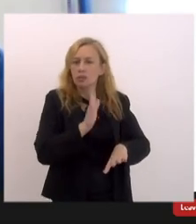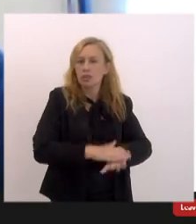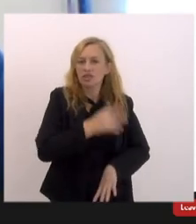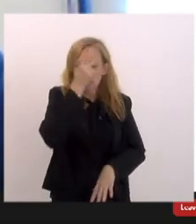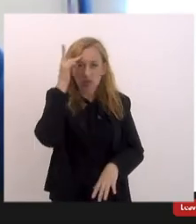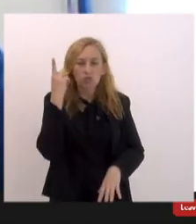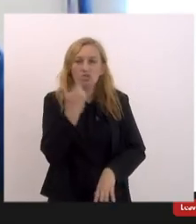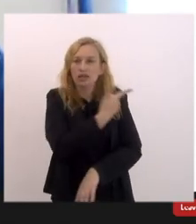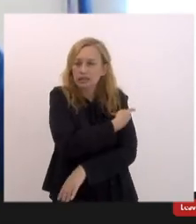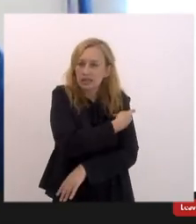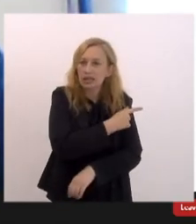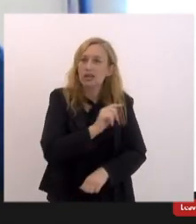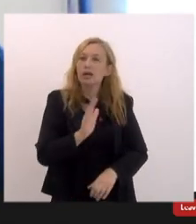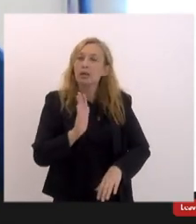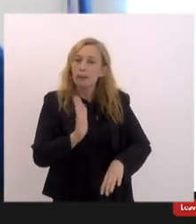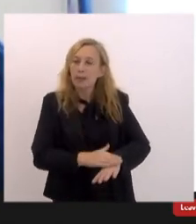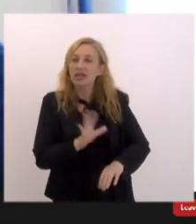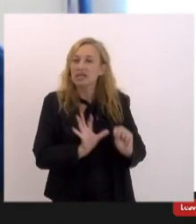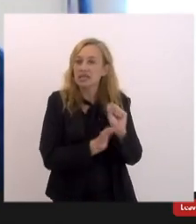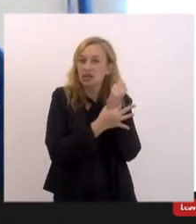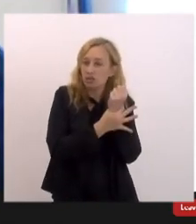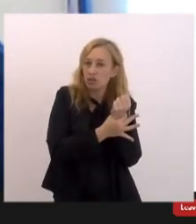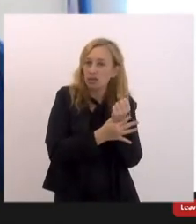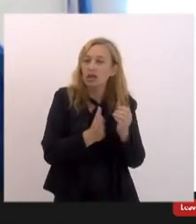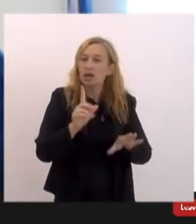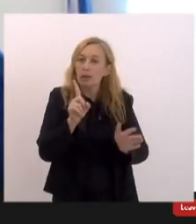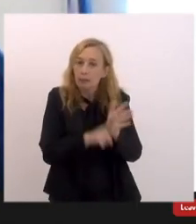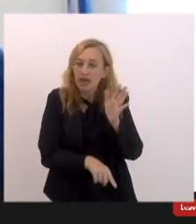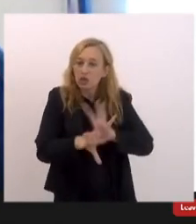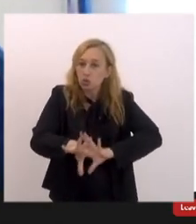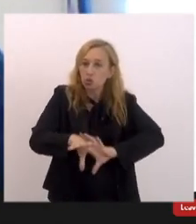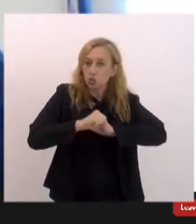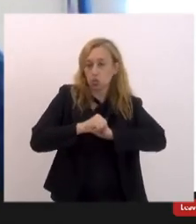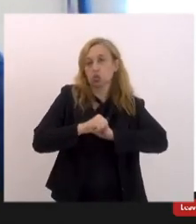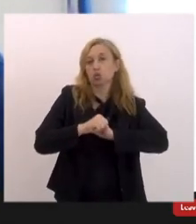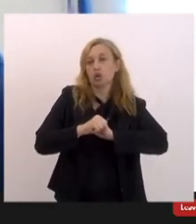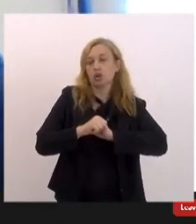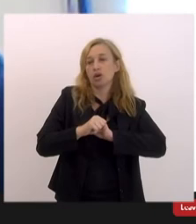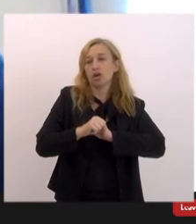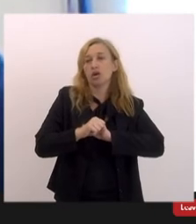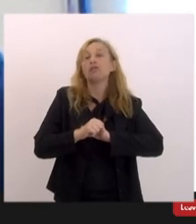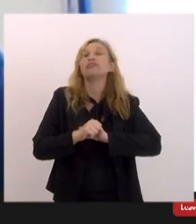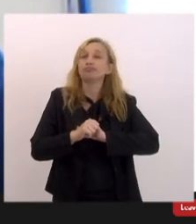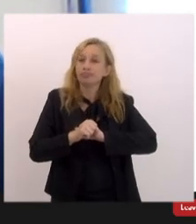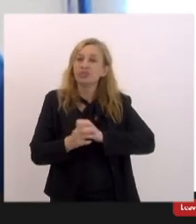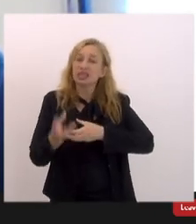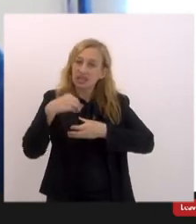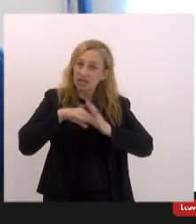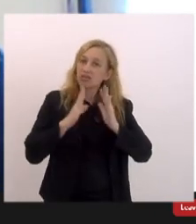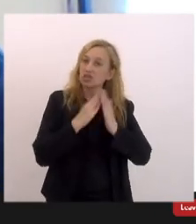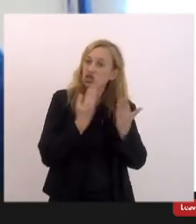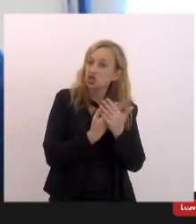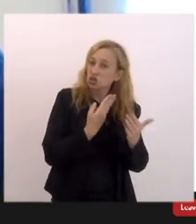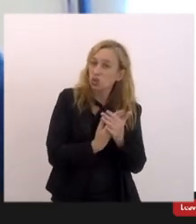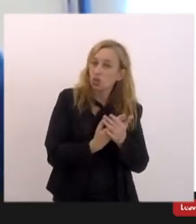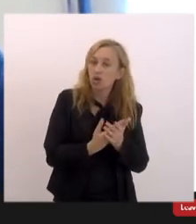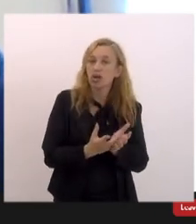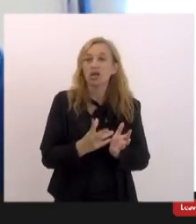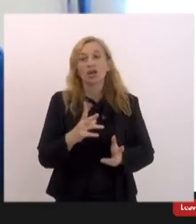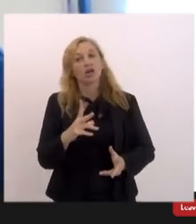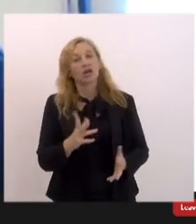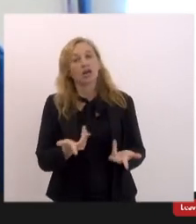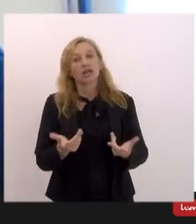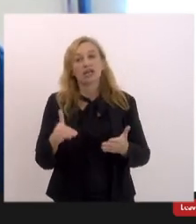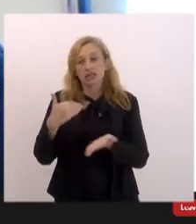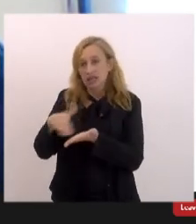vacinada, mais segurança, menos contágio, menos casos graves a gente vai ter nas escolas. Nesse sentido, a posição da Secretaria de Saúde